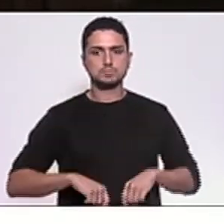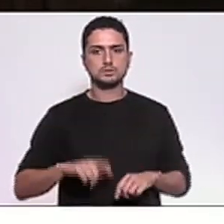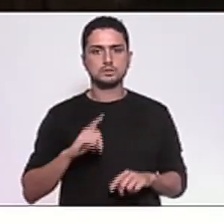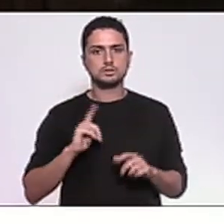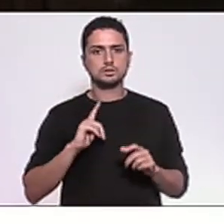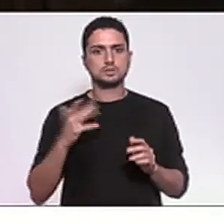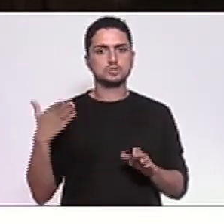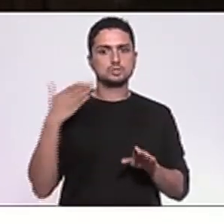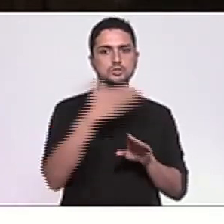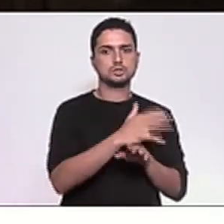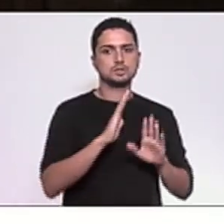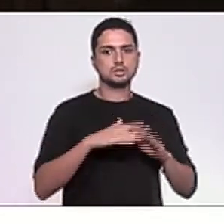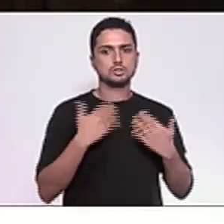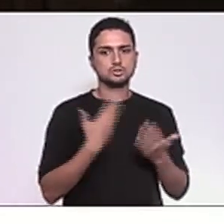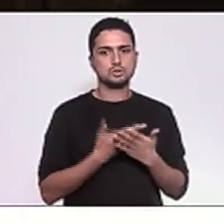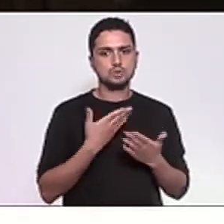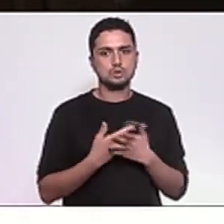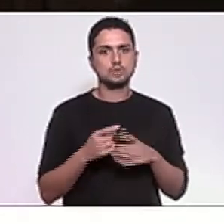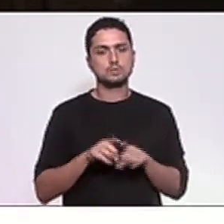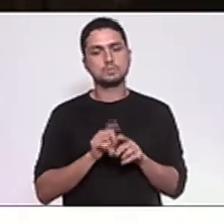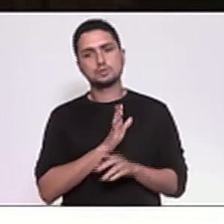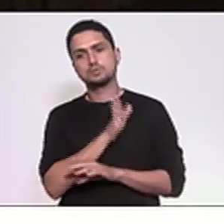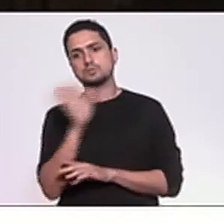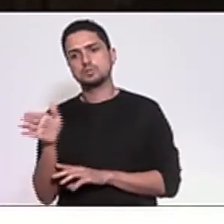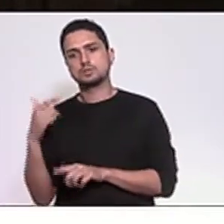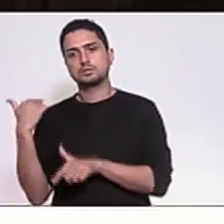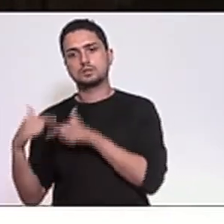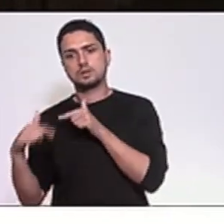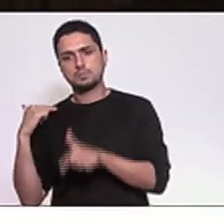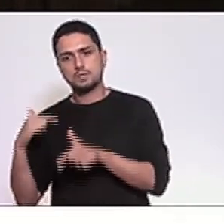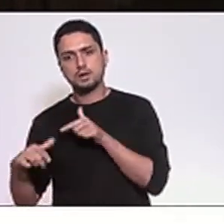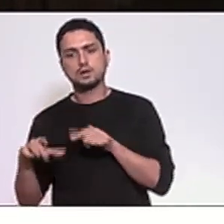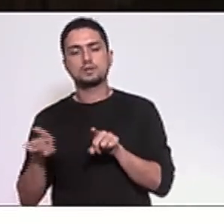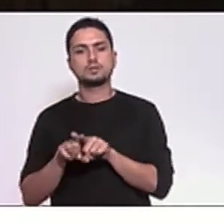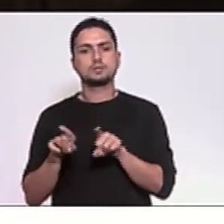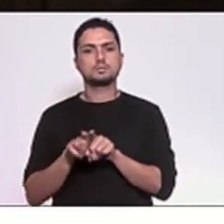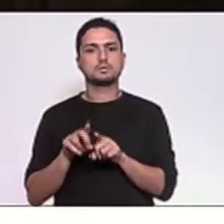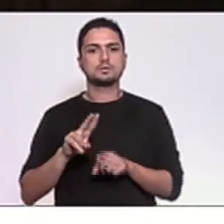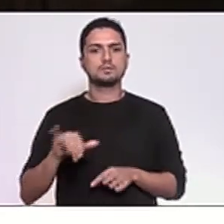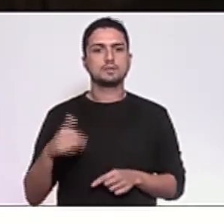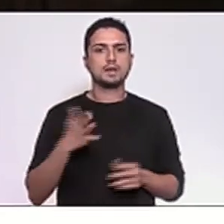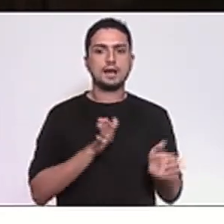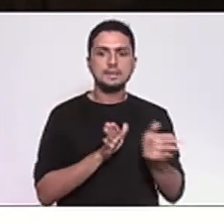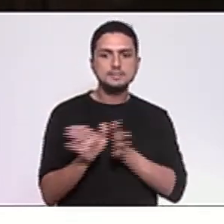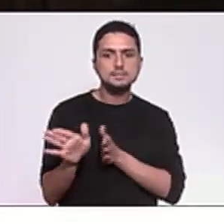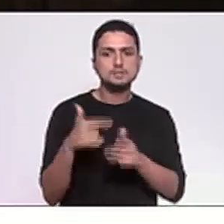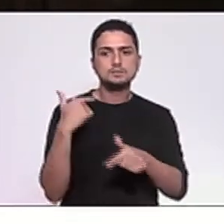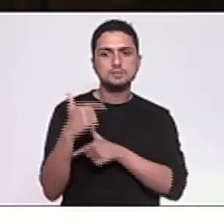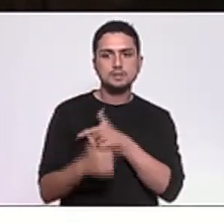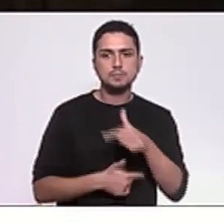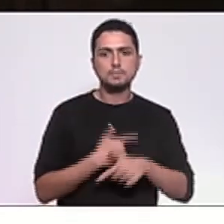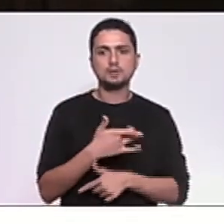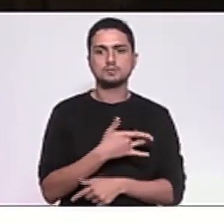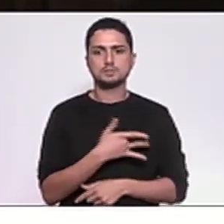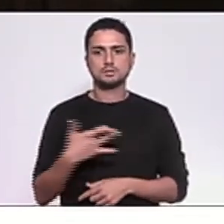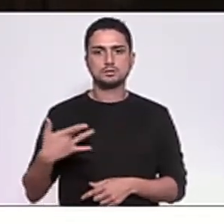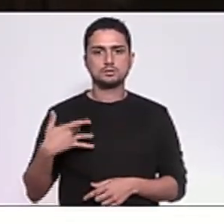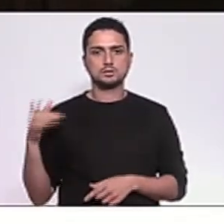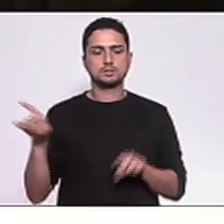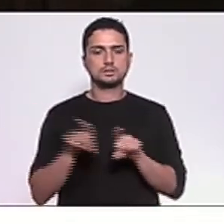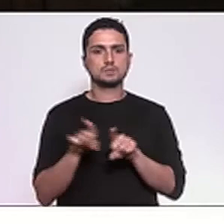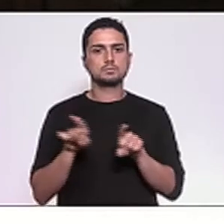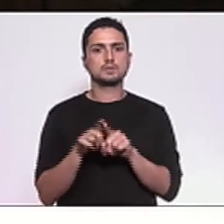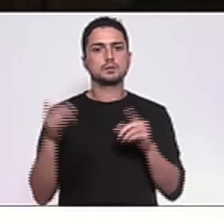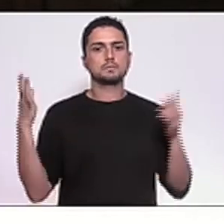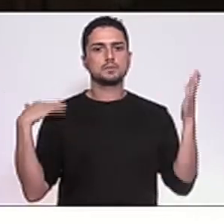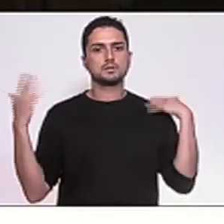na escola, de chegar no seu trabalho, de ter acesso a serviços de saúde, ele